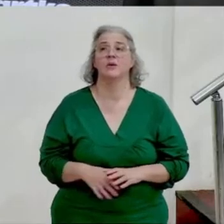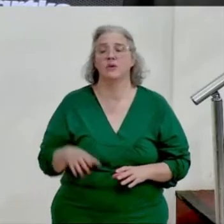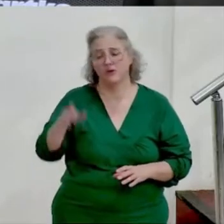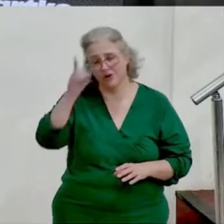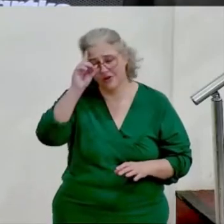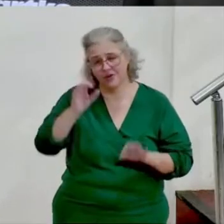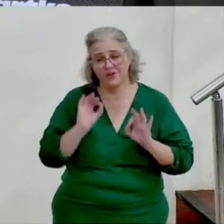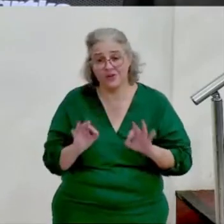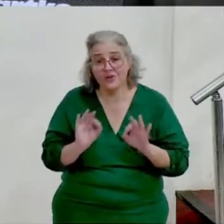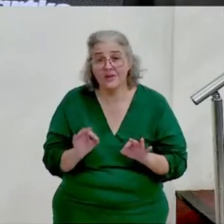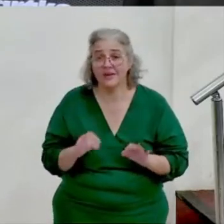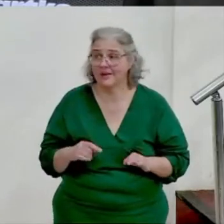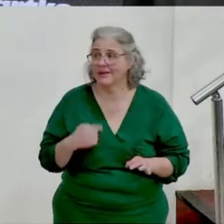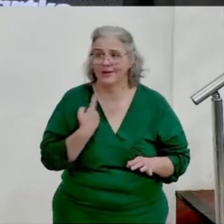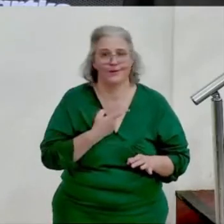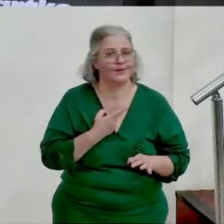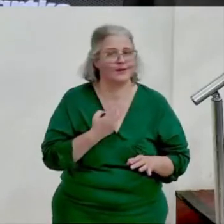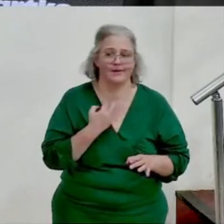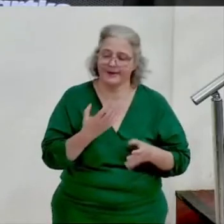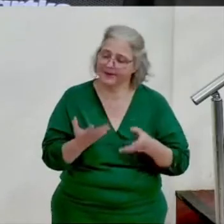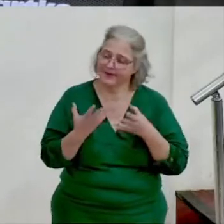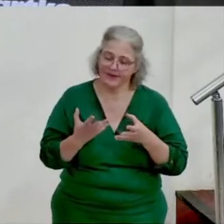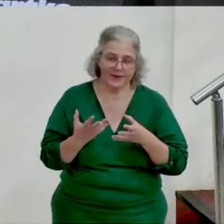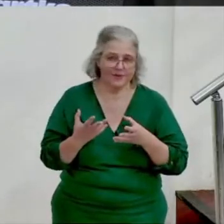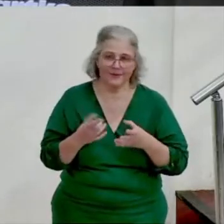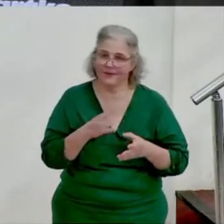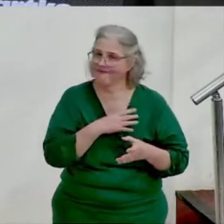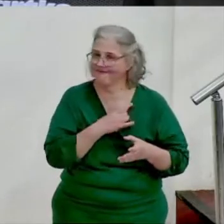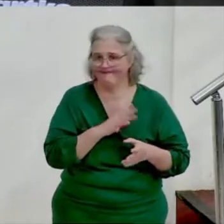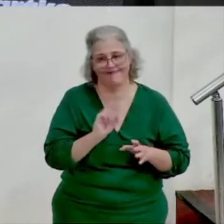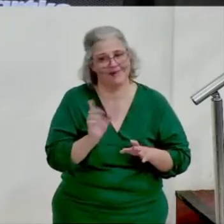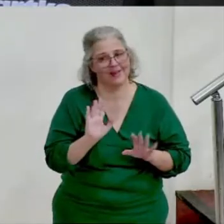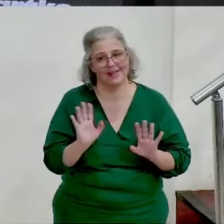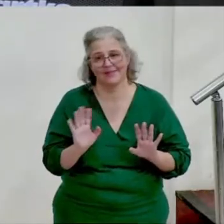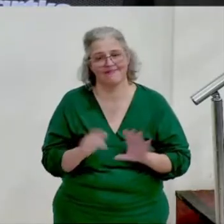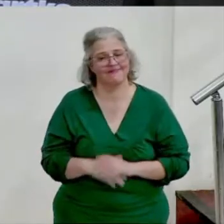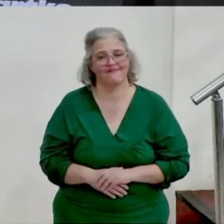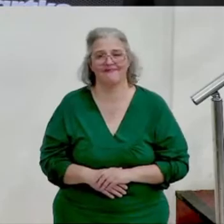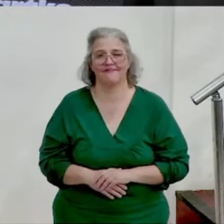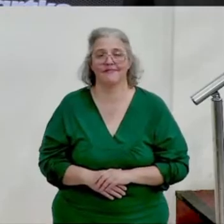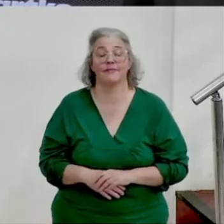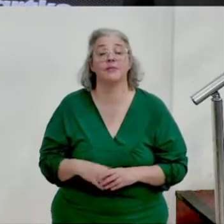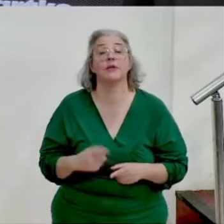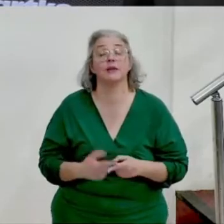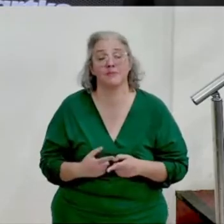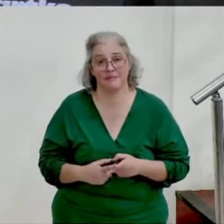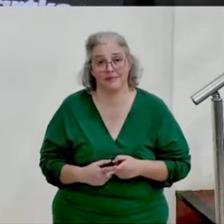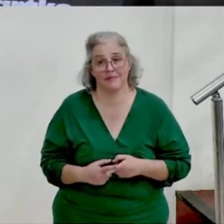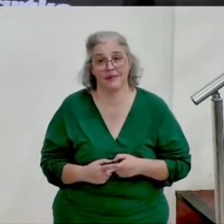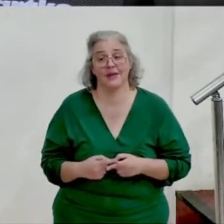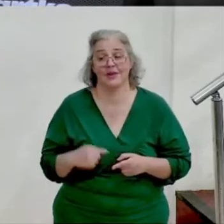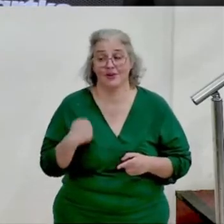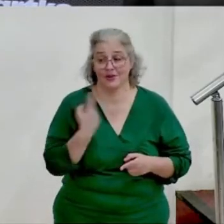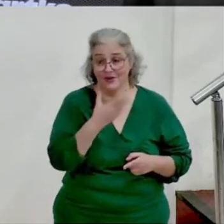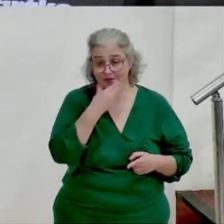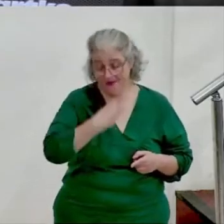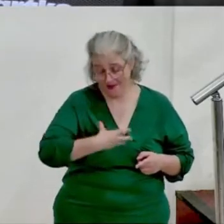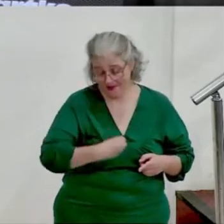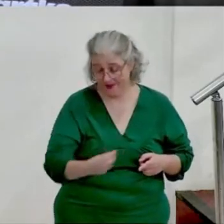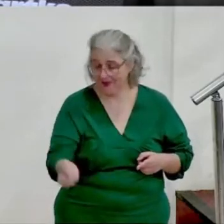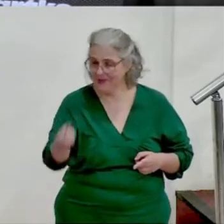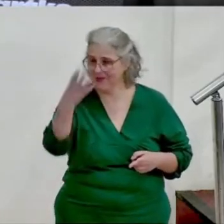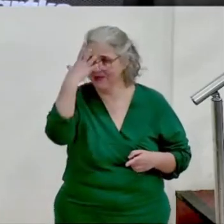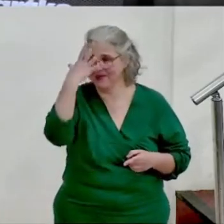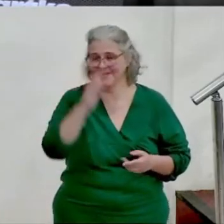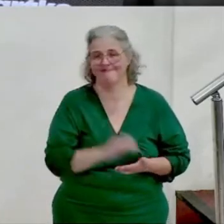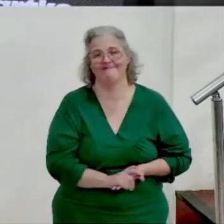o qual nós não devemos temer. Por quê? Porque somos filhos da luz. Porque há